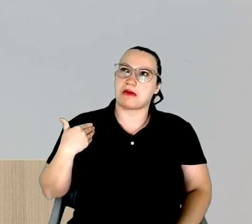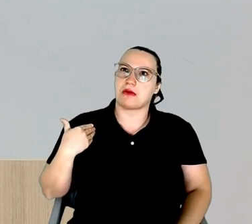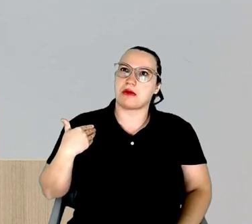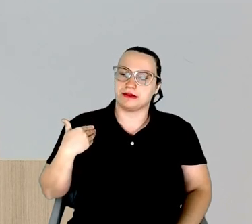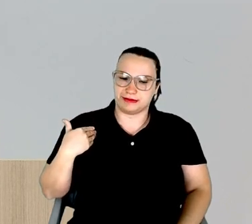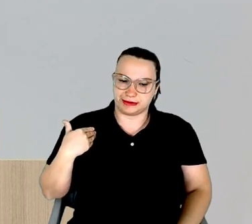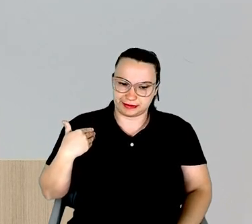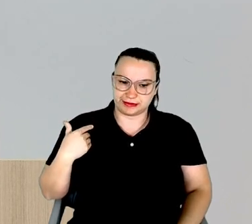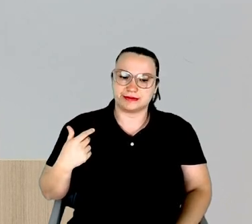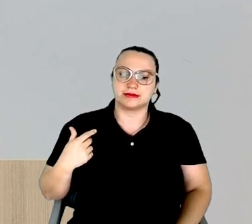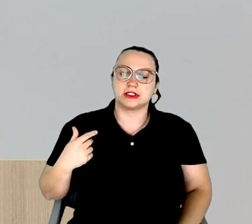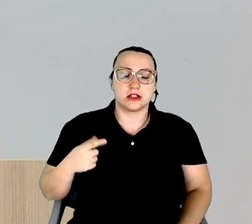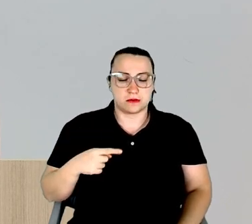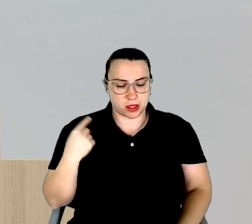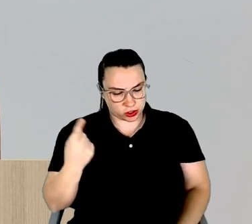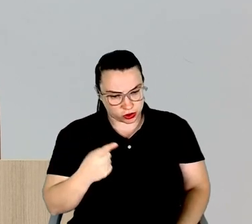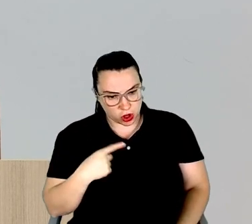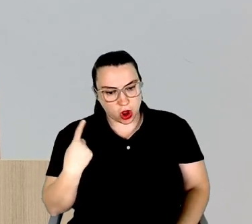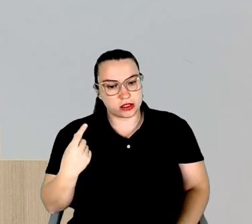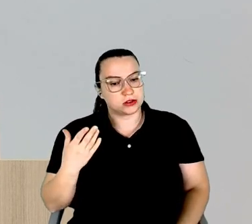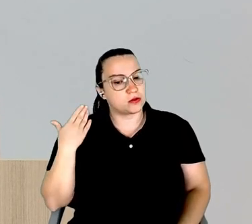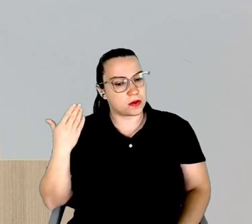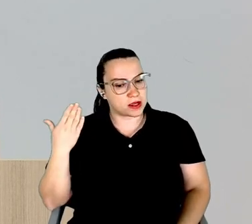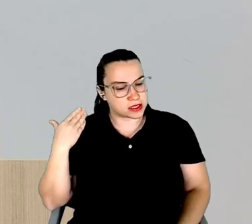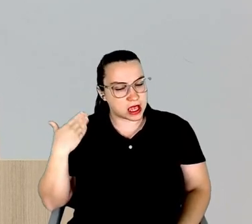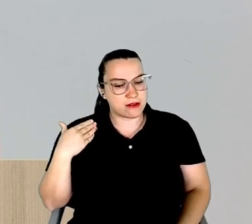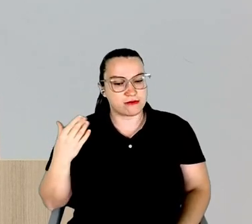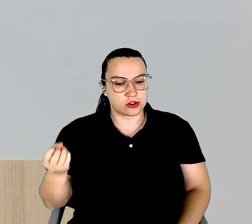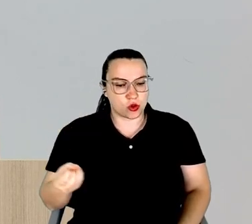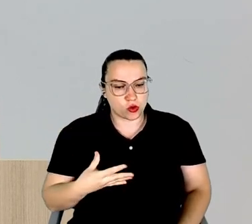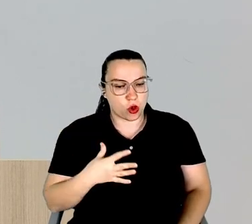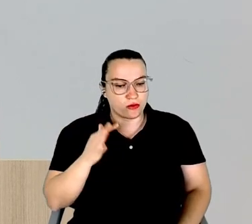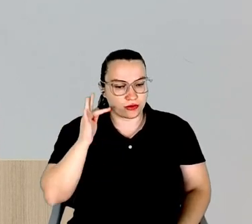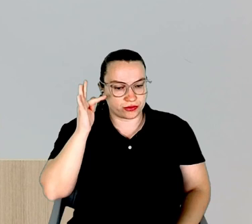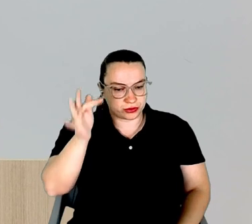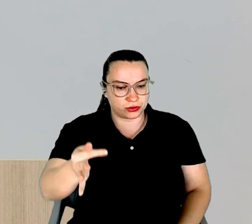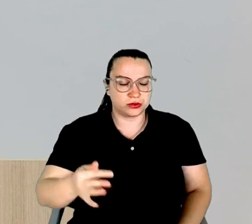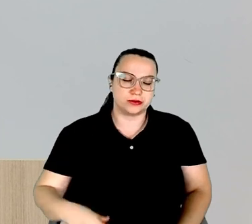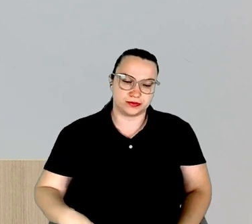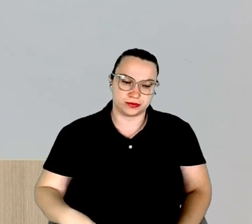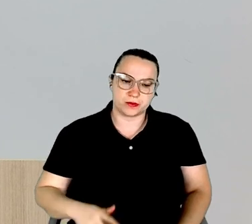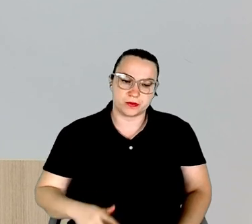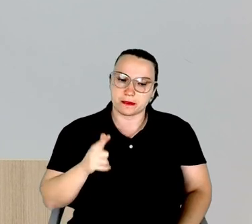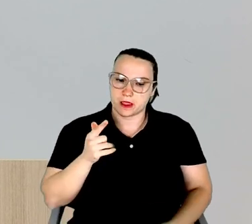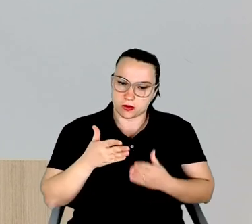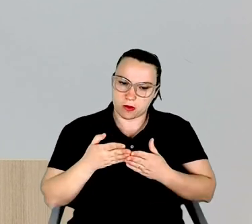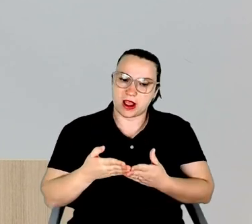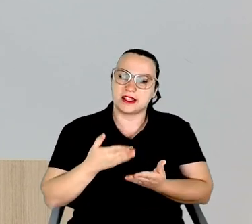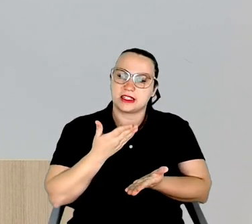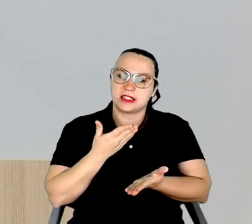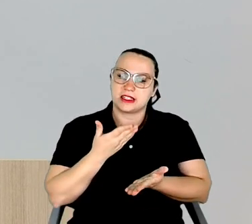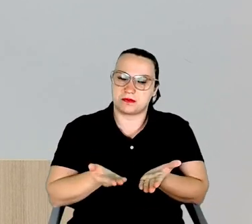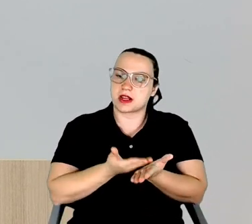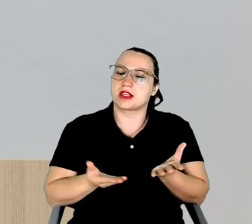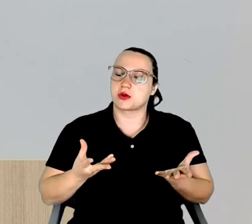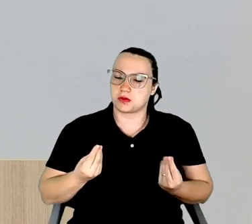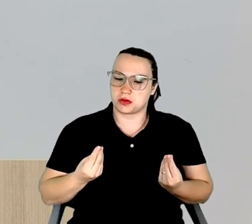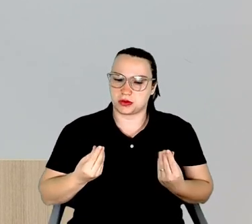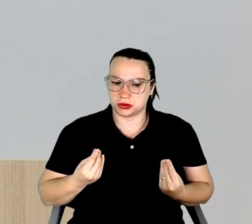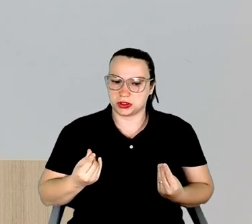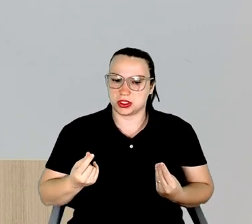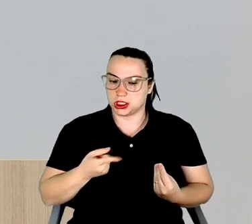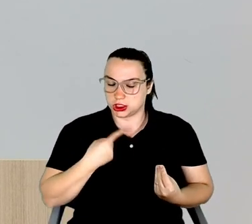sim, através do passado, fazer um novo futuro. E Guaíra já perdeu muito, e temos muito a